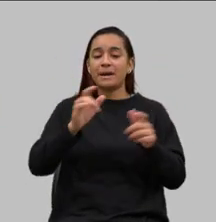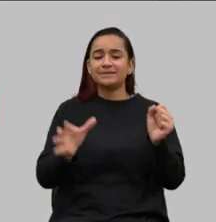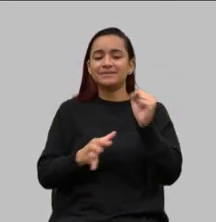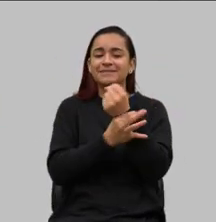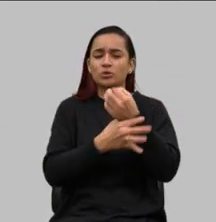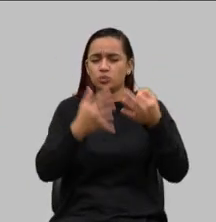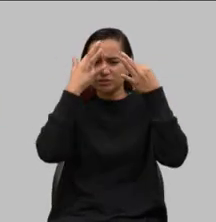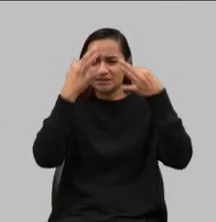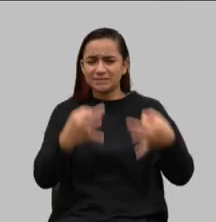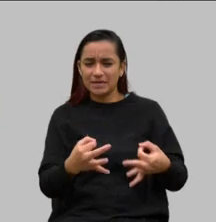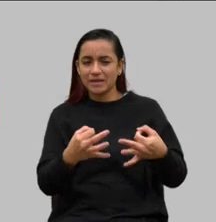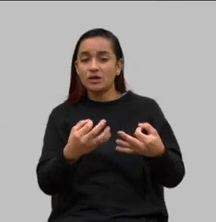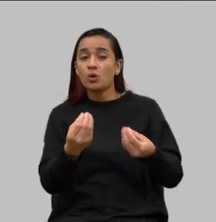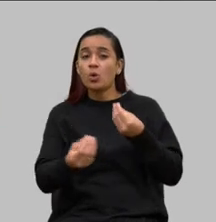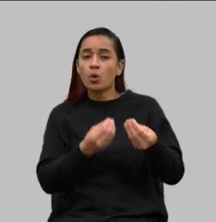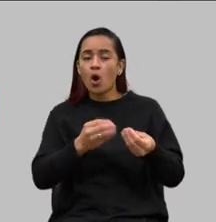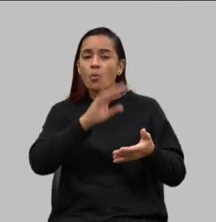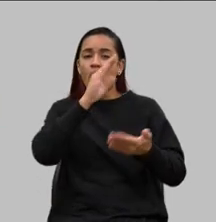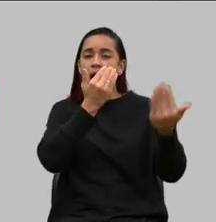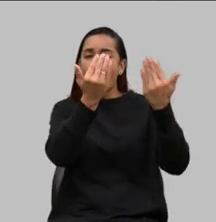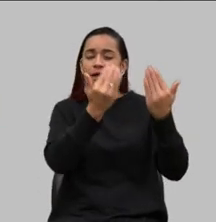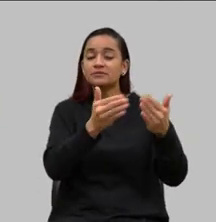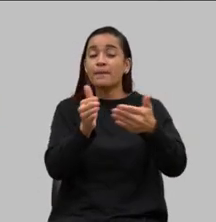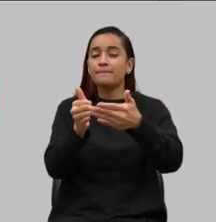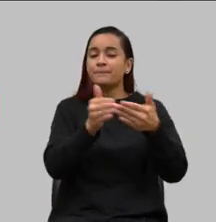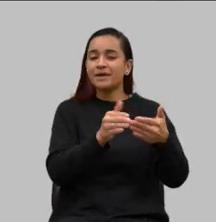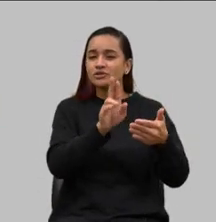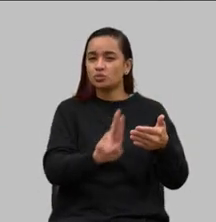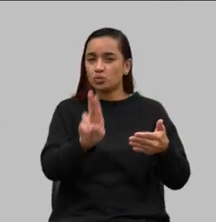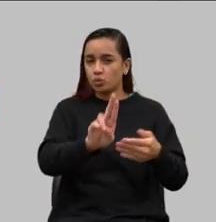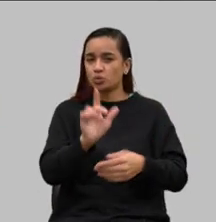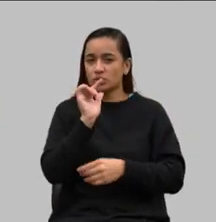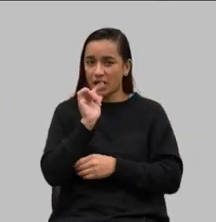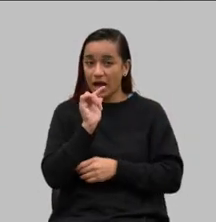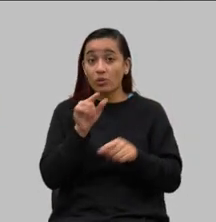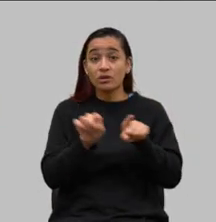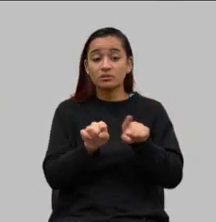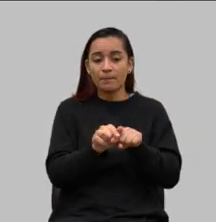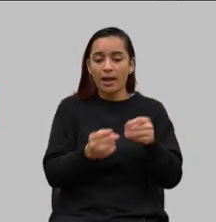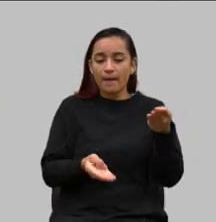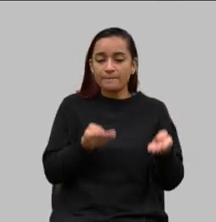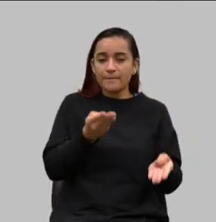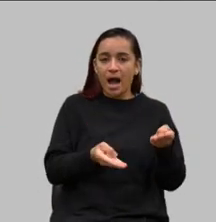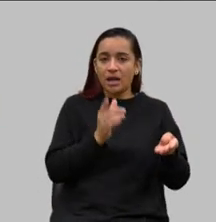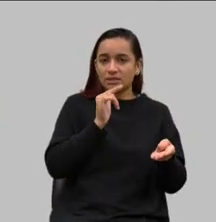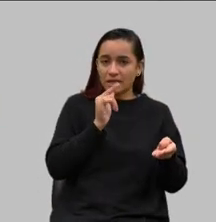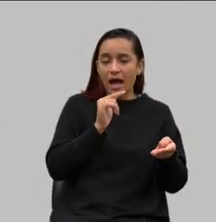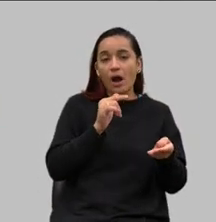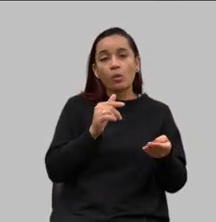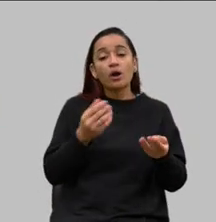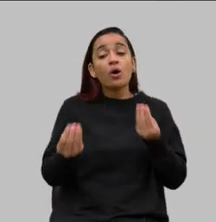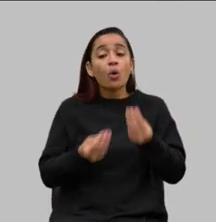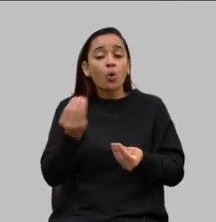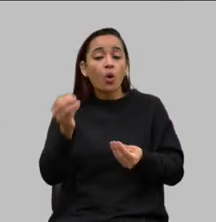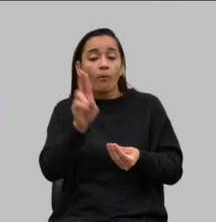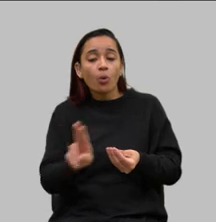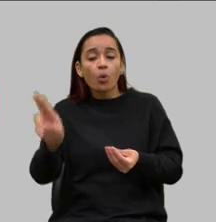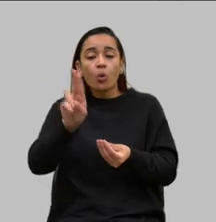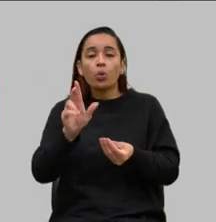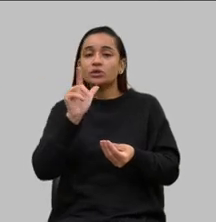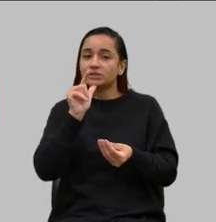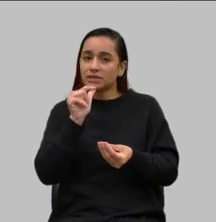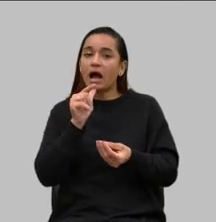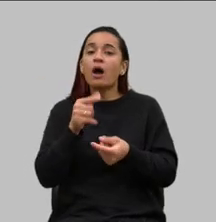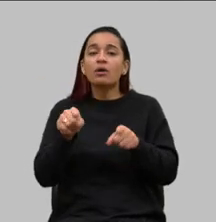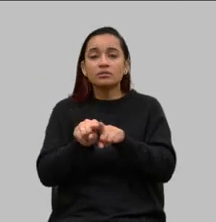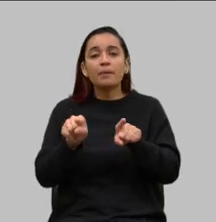autorização de uso de água na avaliação do Balanço hídrico na garantia da eficiência do uso da água e também na segurança